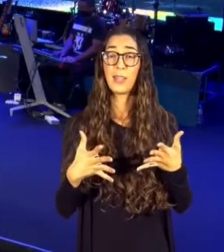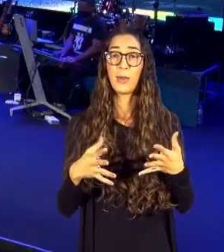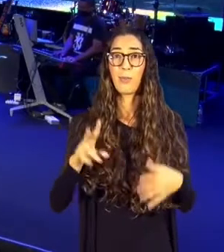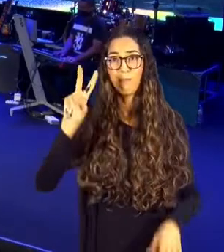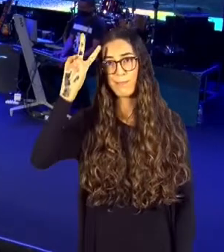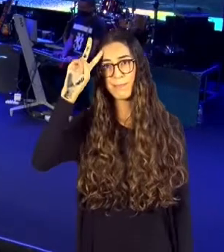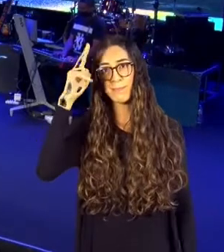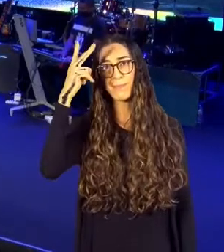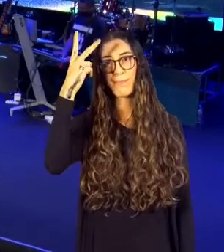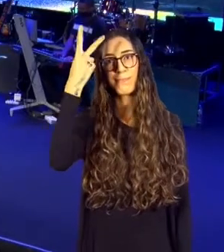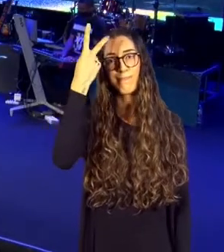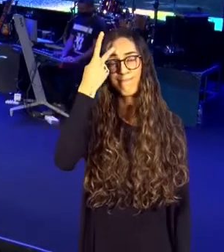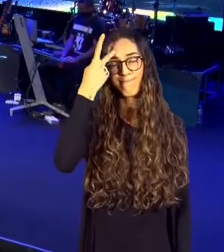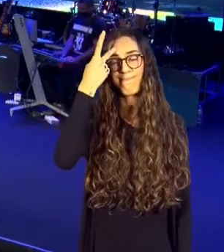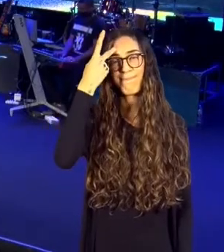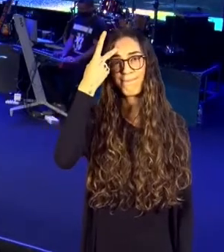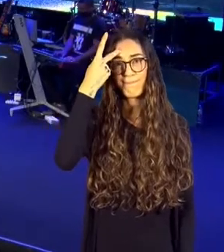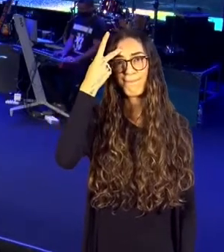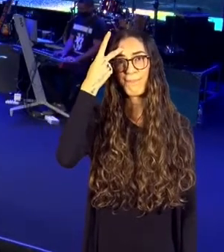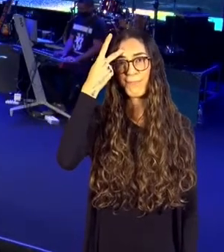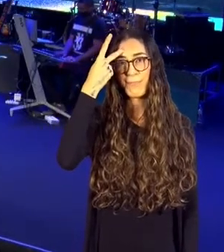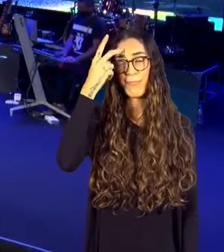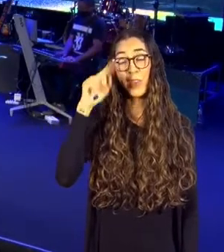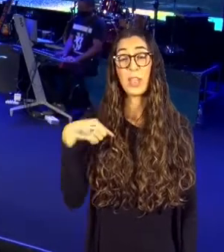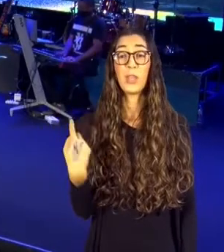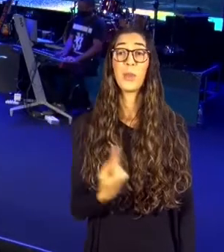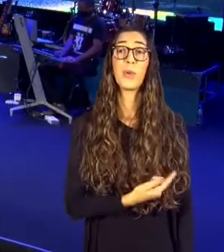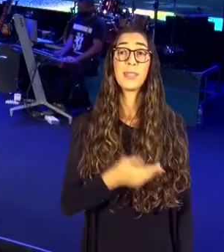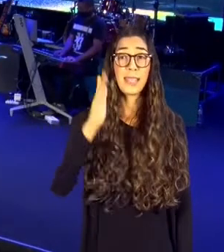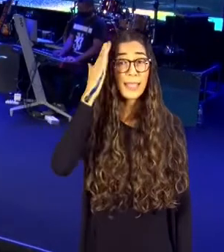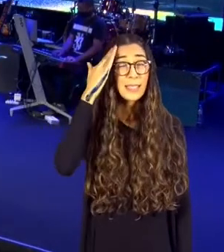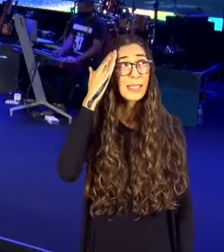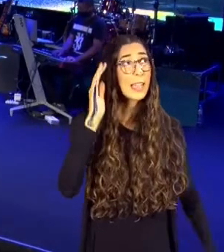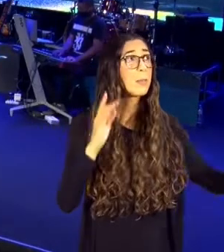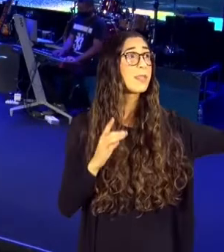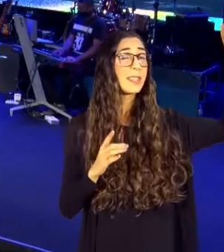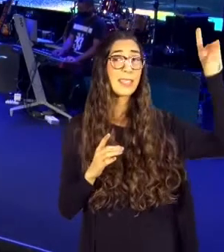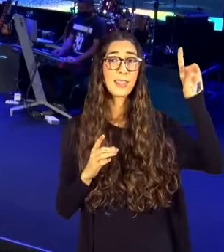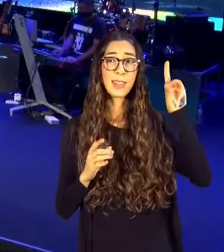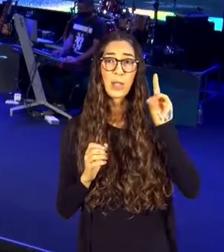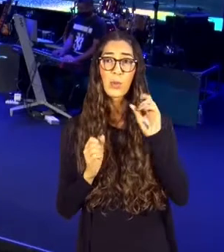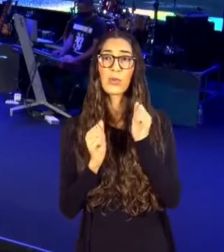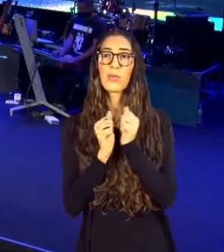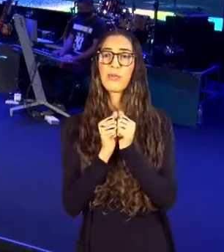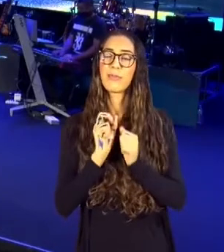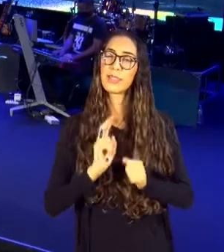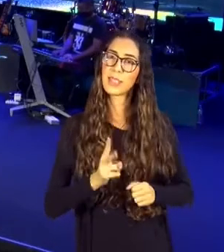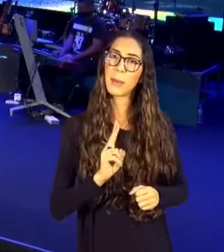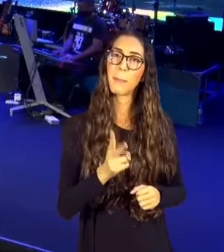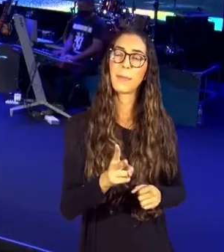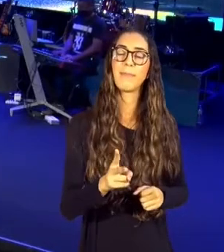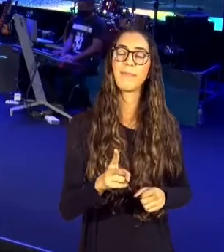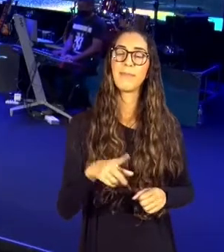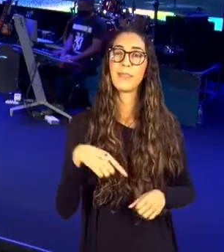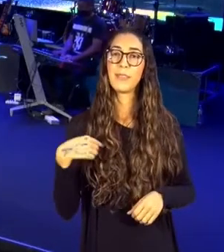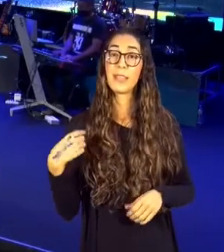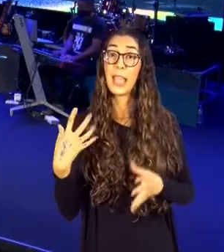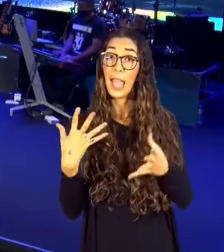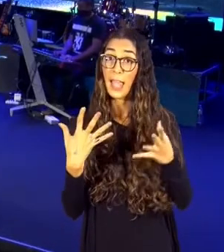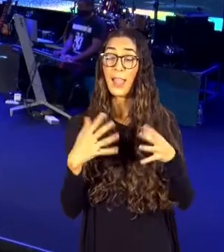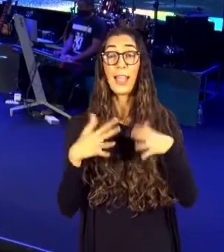é meu socorro bem presente na angústia. E você começa a declarar,